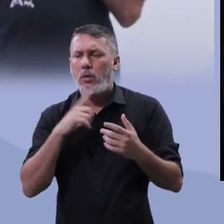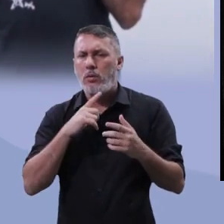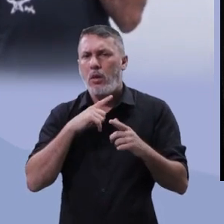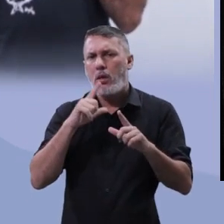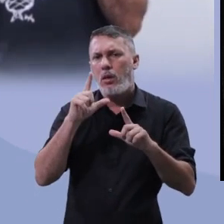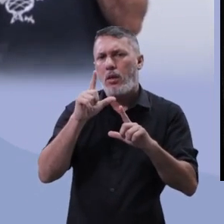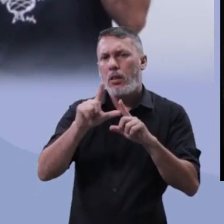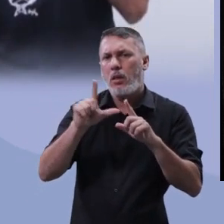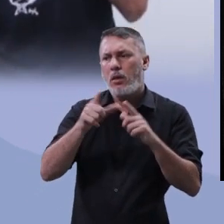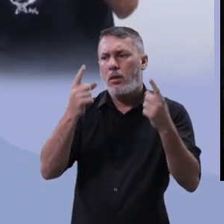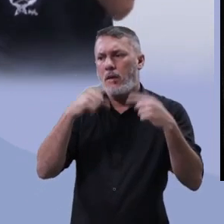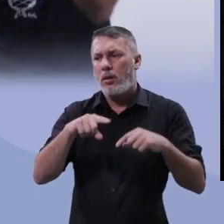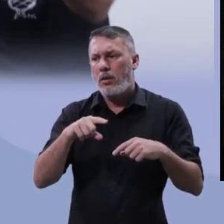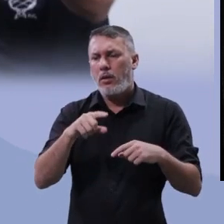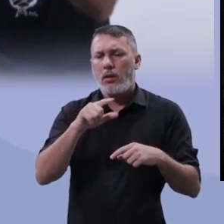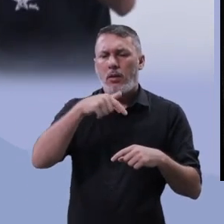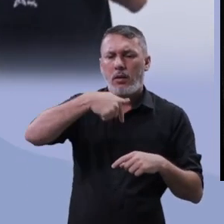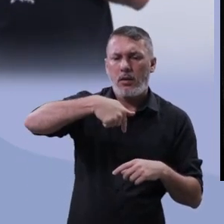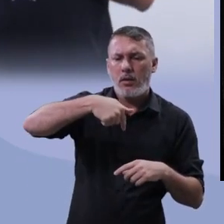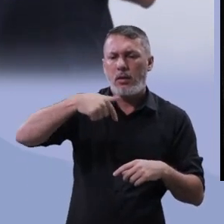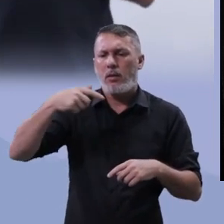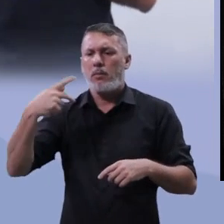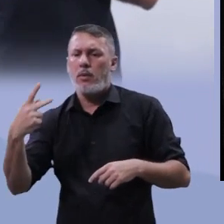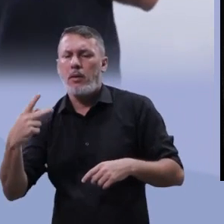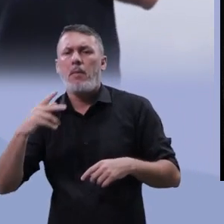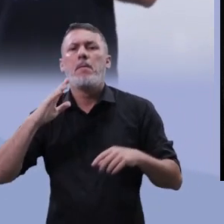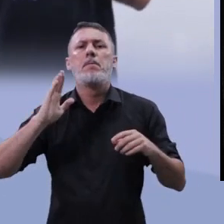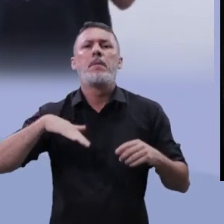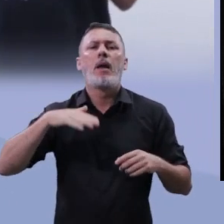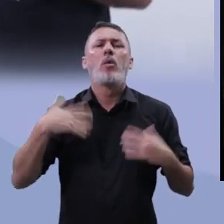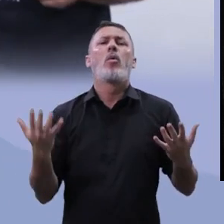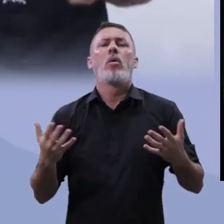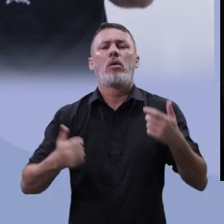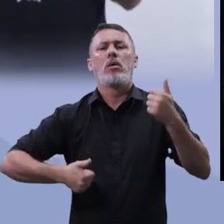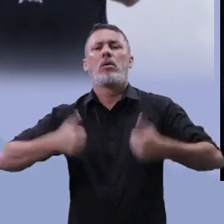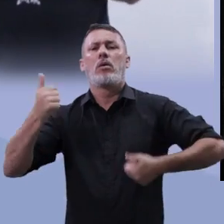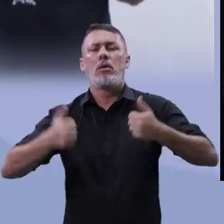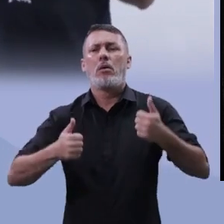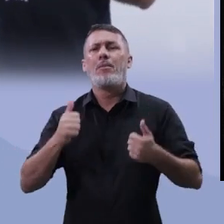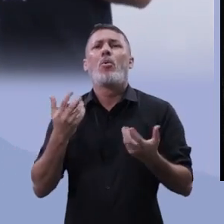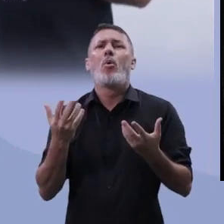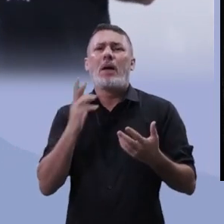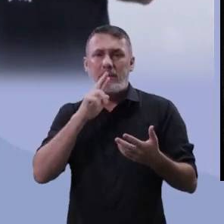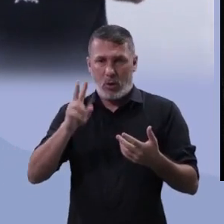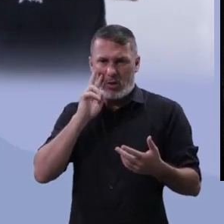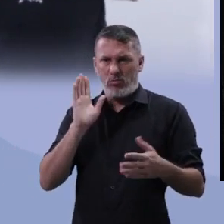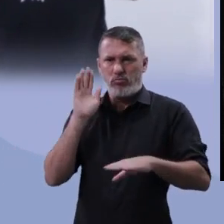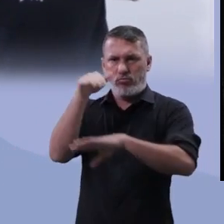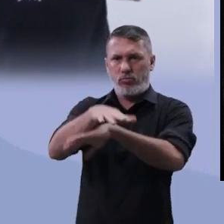Q é mais barata que a locadora P. Vamos hackear a questão? Então vamos.